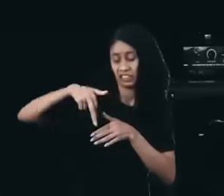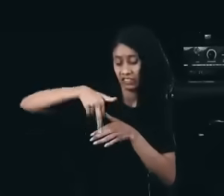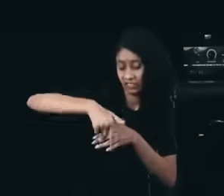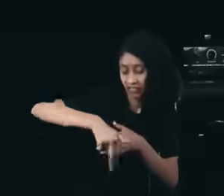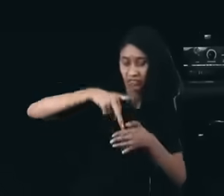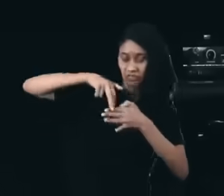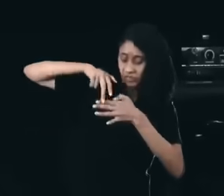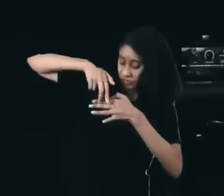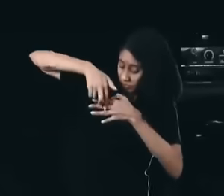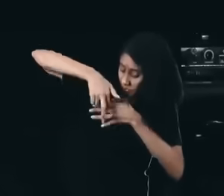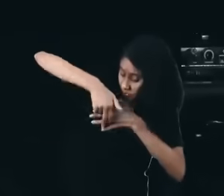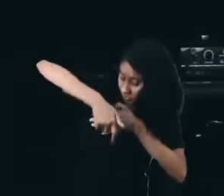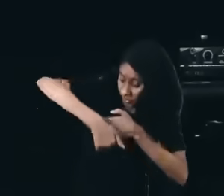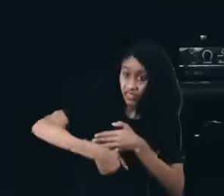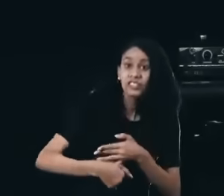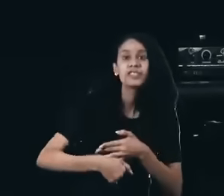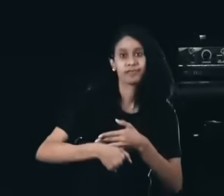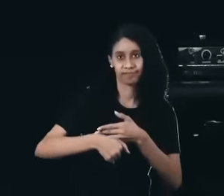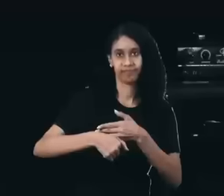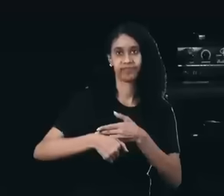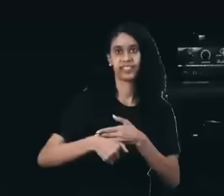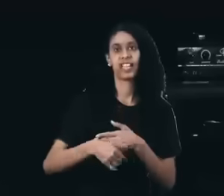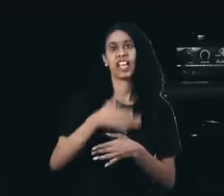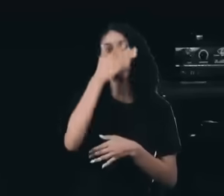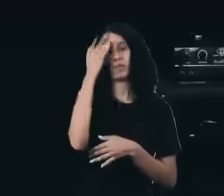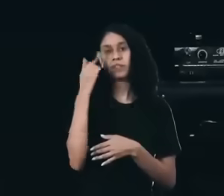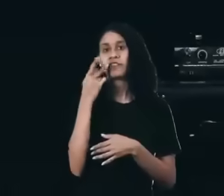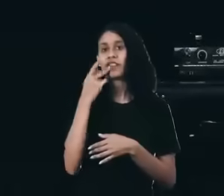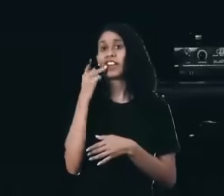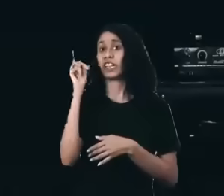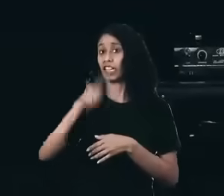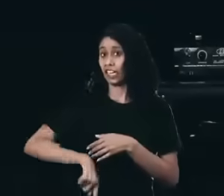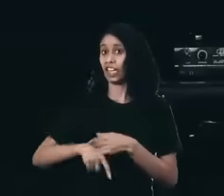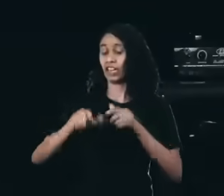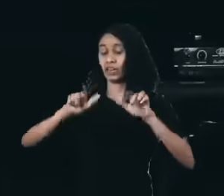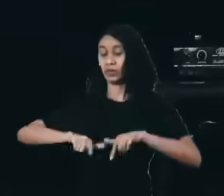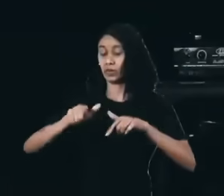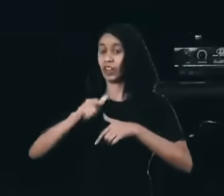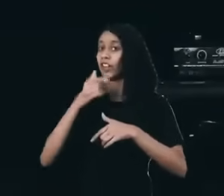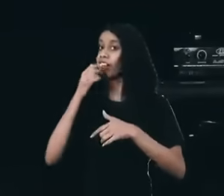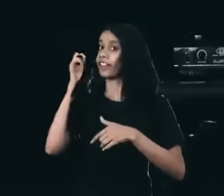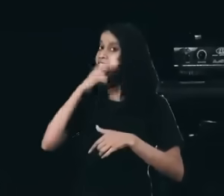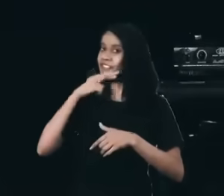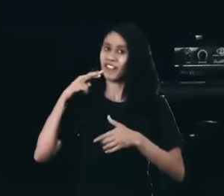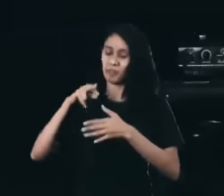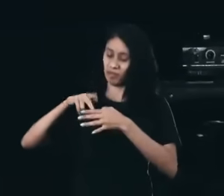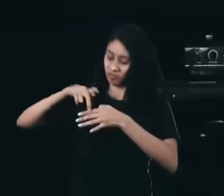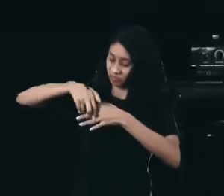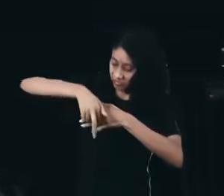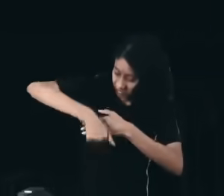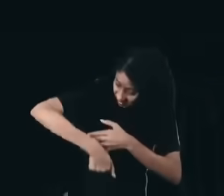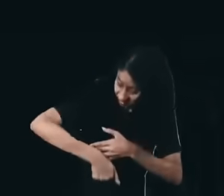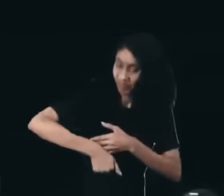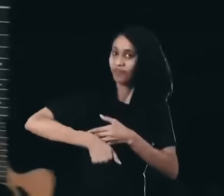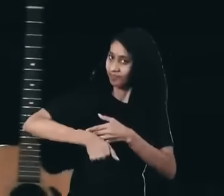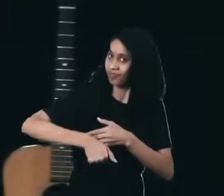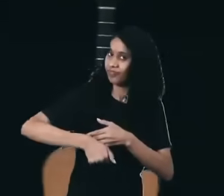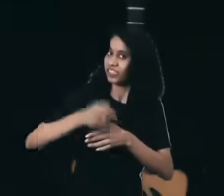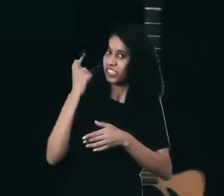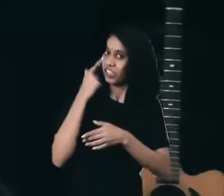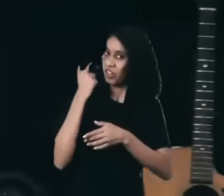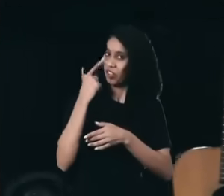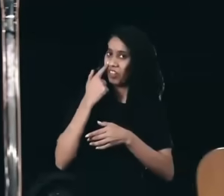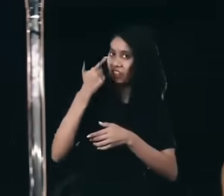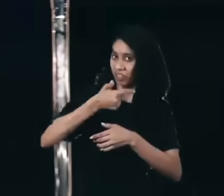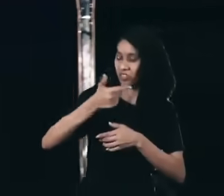escada. Os estudiosos dizem que era esse o poço que Rebeca desceu para beber água. Então, calcula